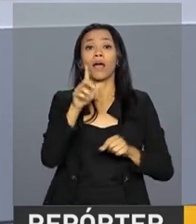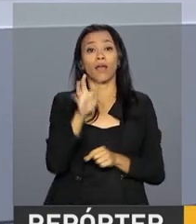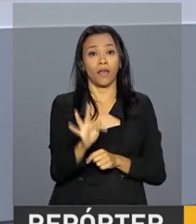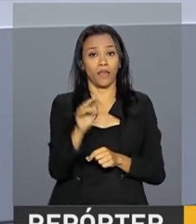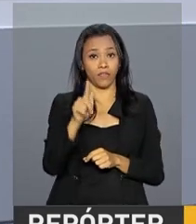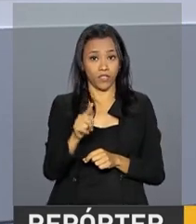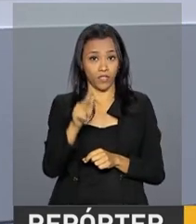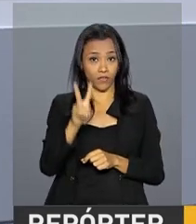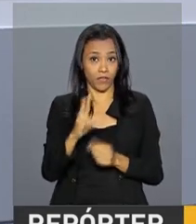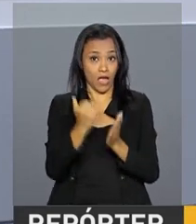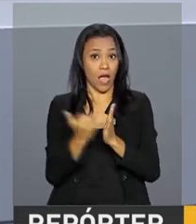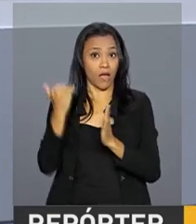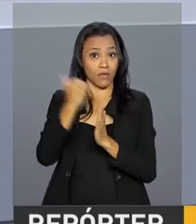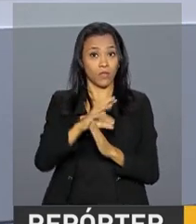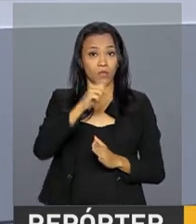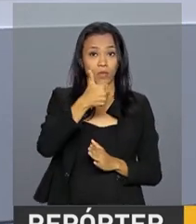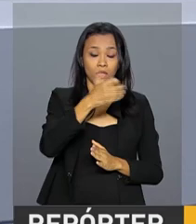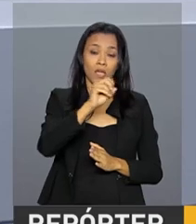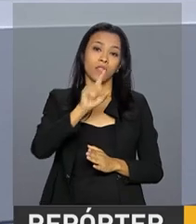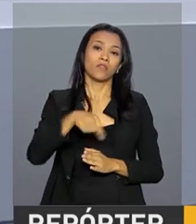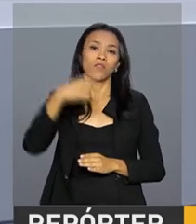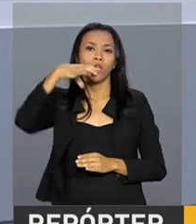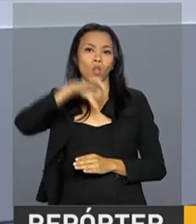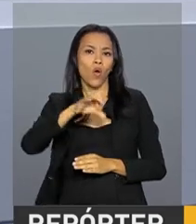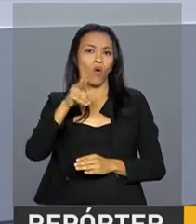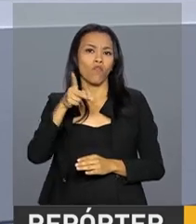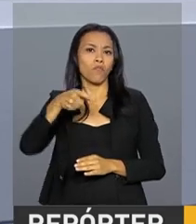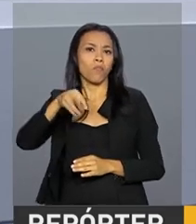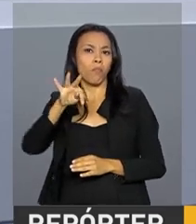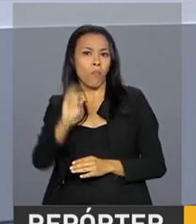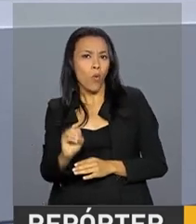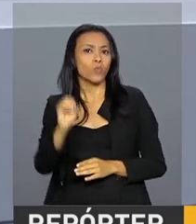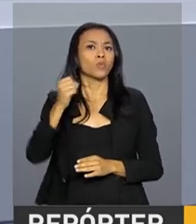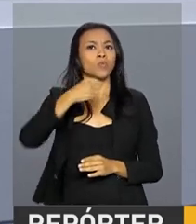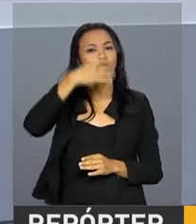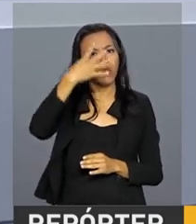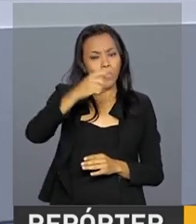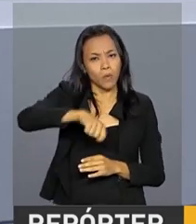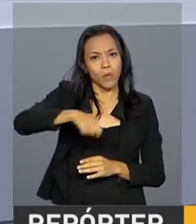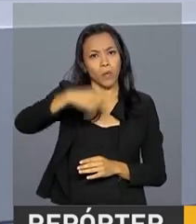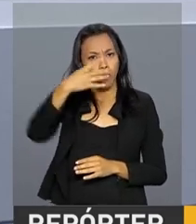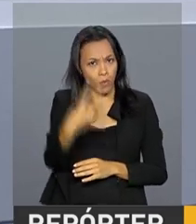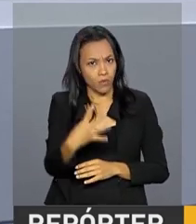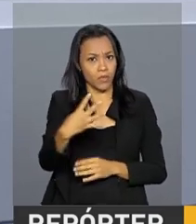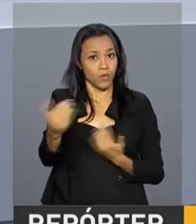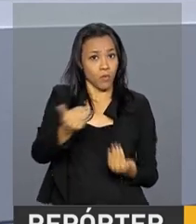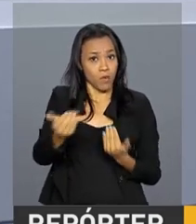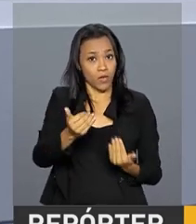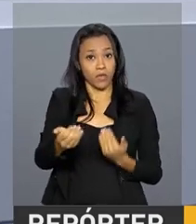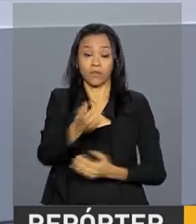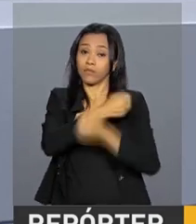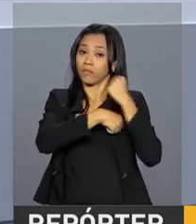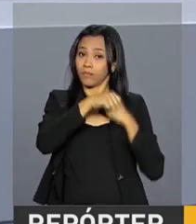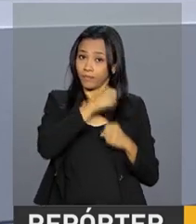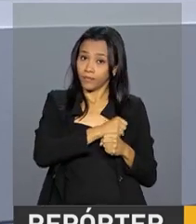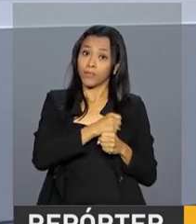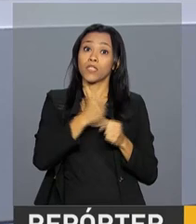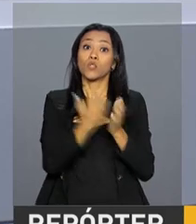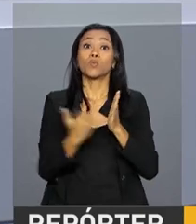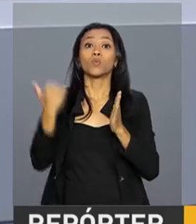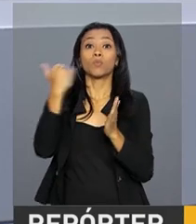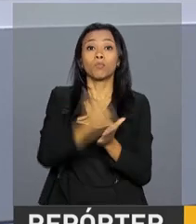10,9 pontos no quarto trimestre de 2010 17 em relação ao trimestre anterior com o resultado subiu para